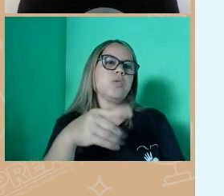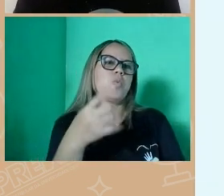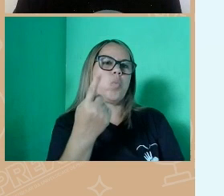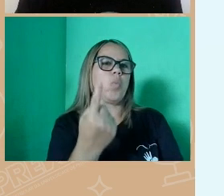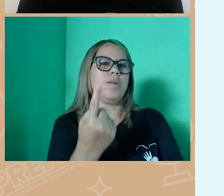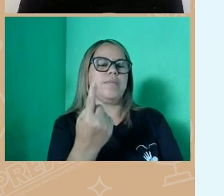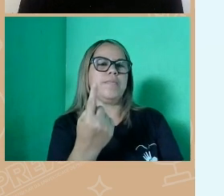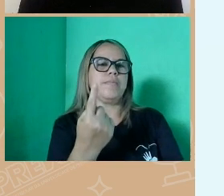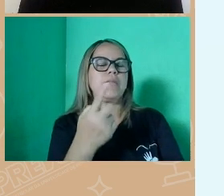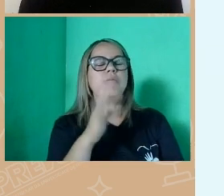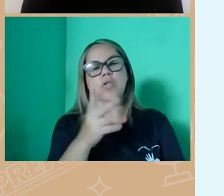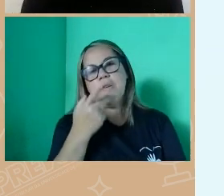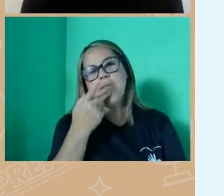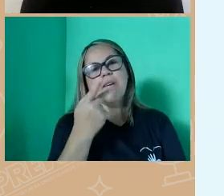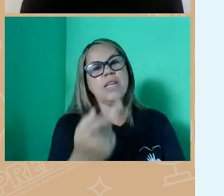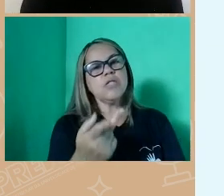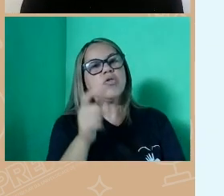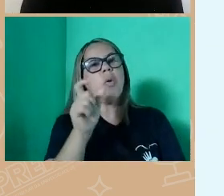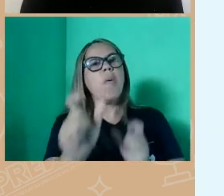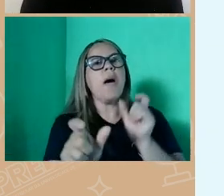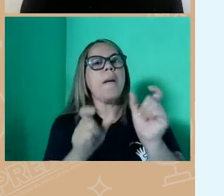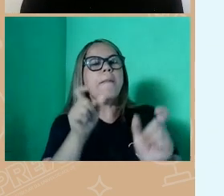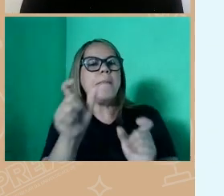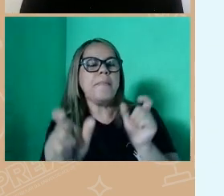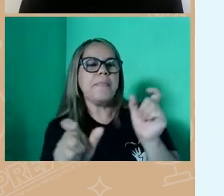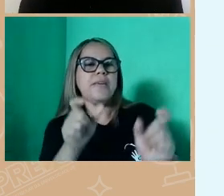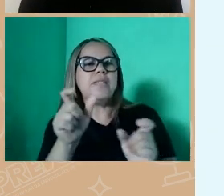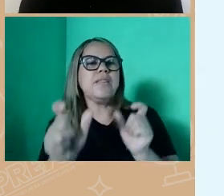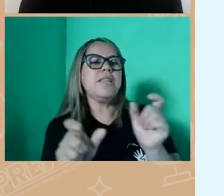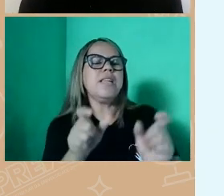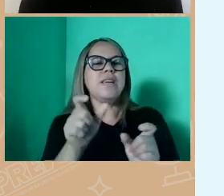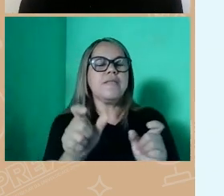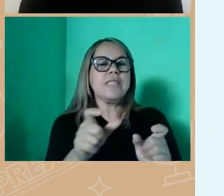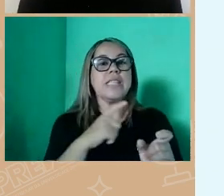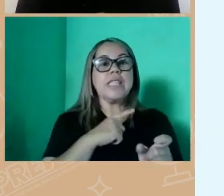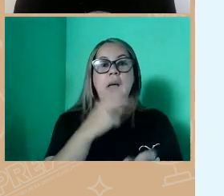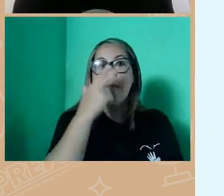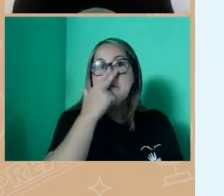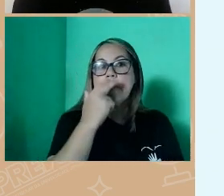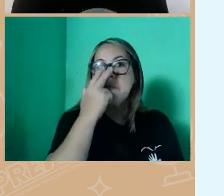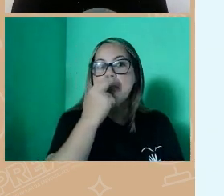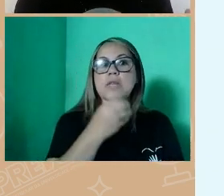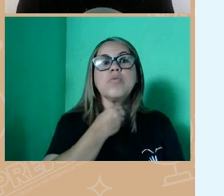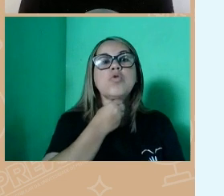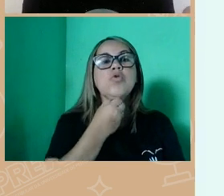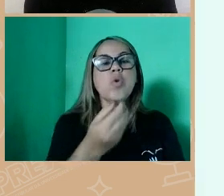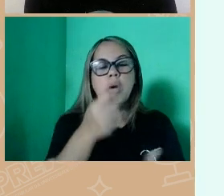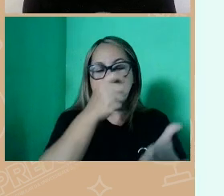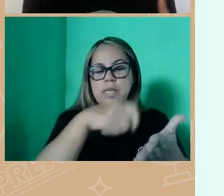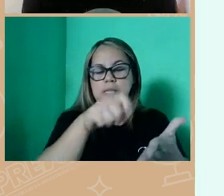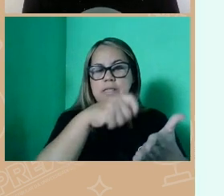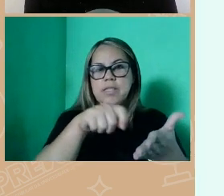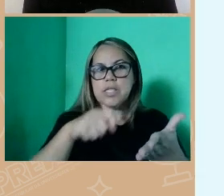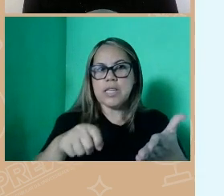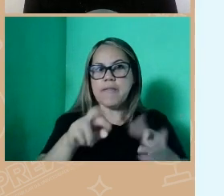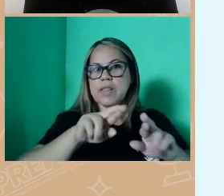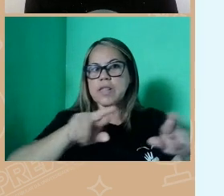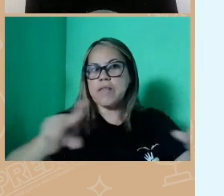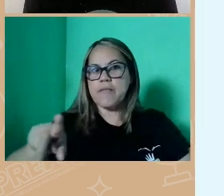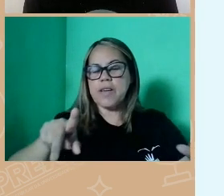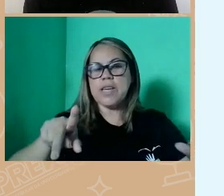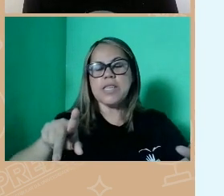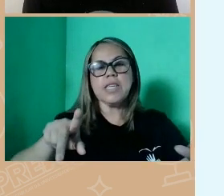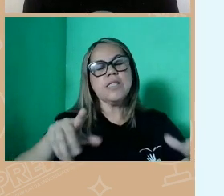Como eu falei, né? São as palavras homófonas, que são palavras que têm o mesmo som, se escrevem de formas diferentes. No